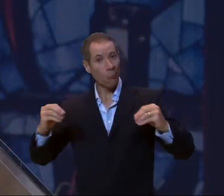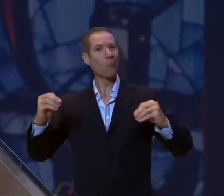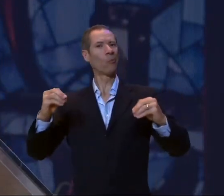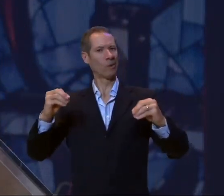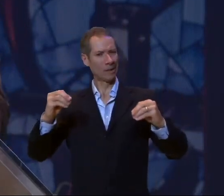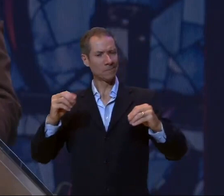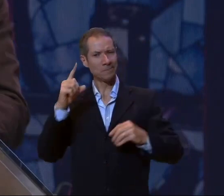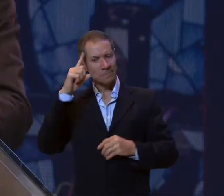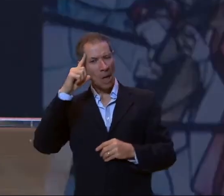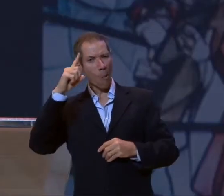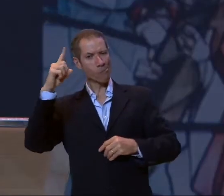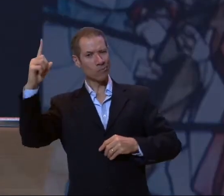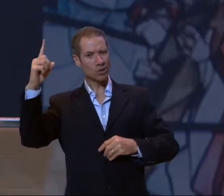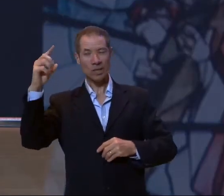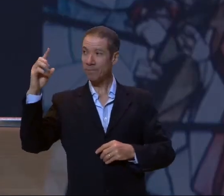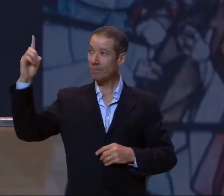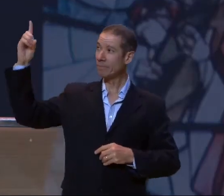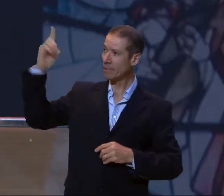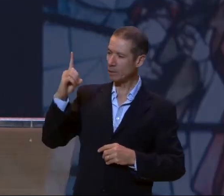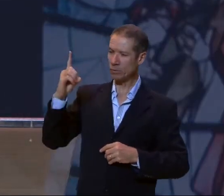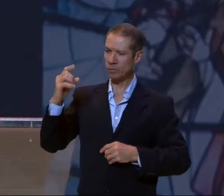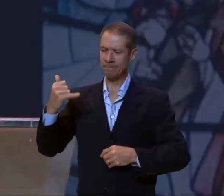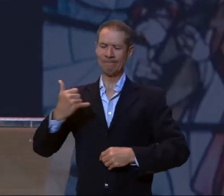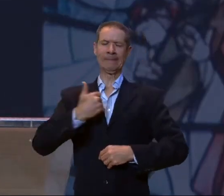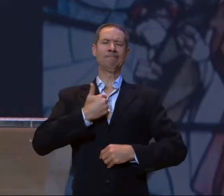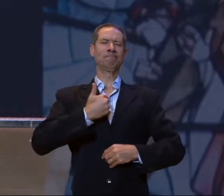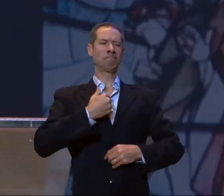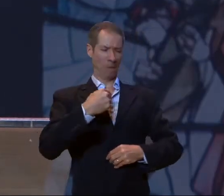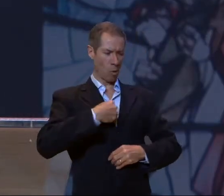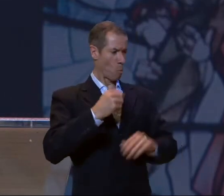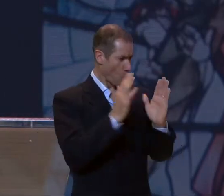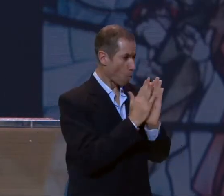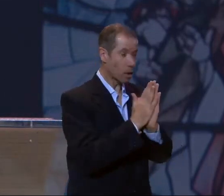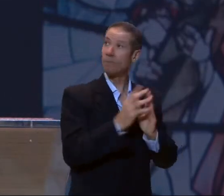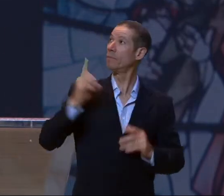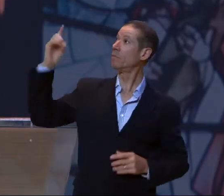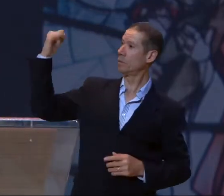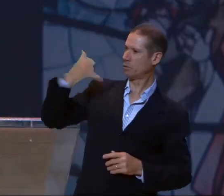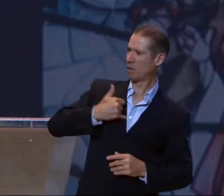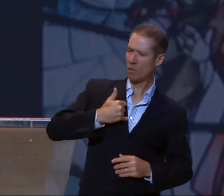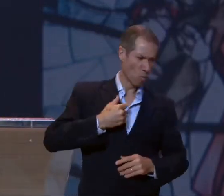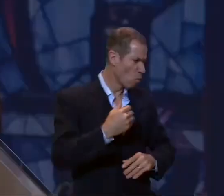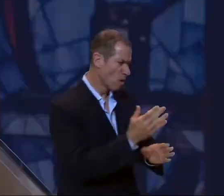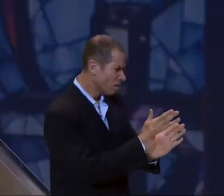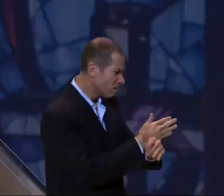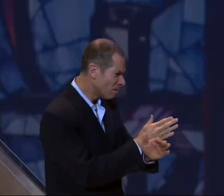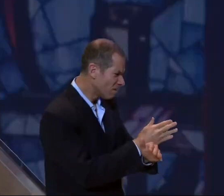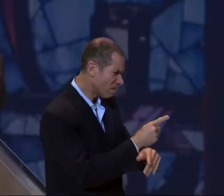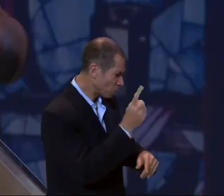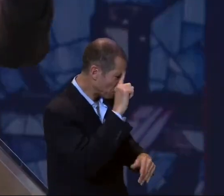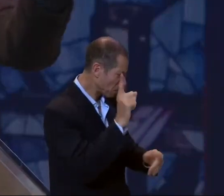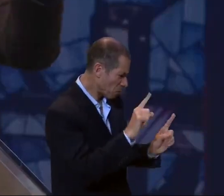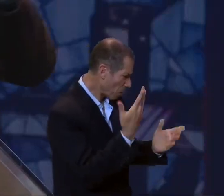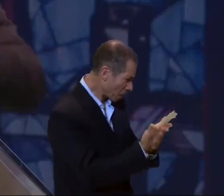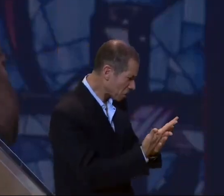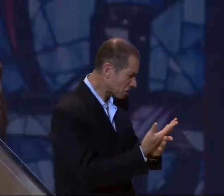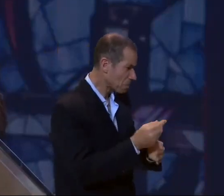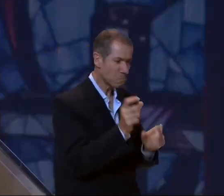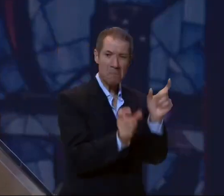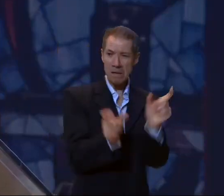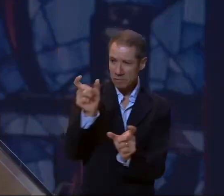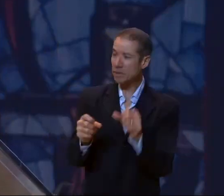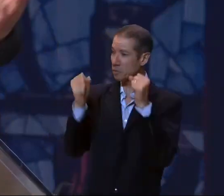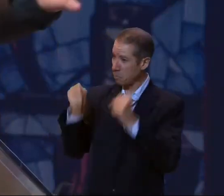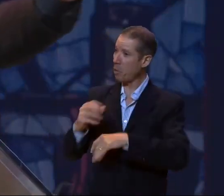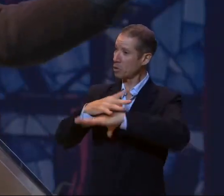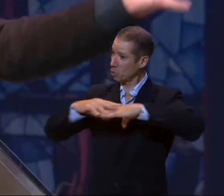E um dia Deus me incomodou, eu estava orando, Deus falou para mim: você não acredita. O que eu não acredito, Deus? Que as pessoas podem